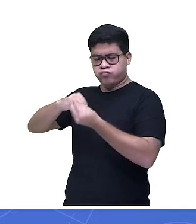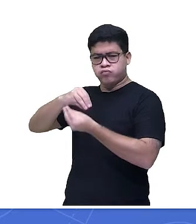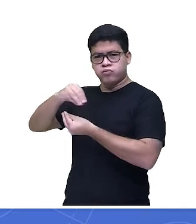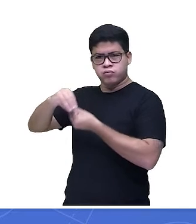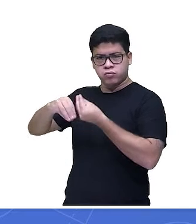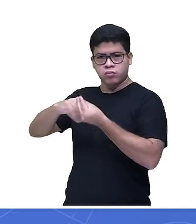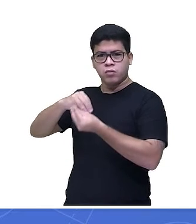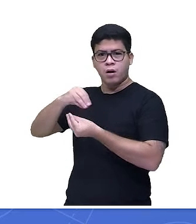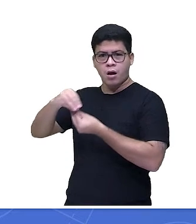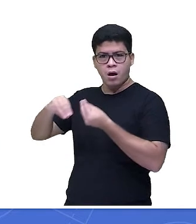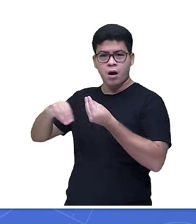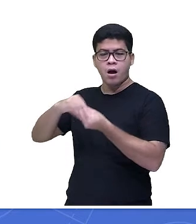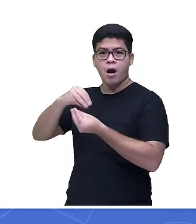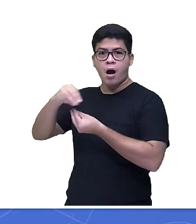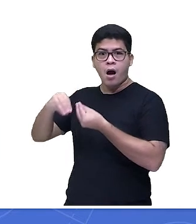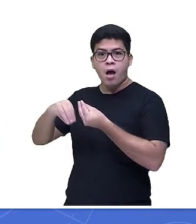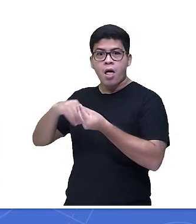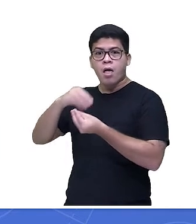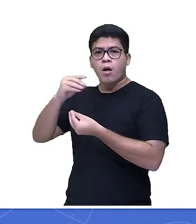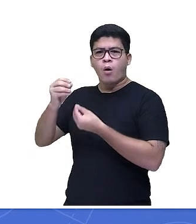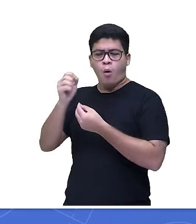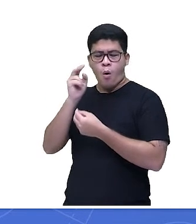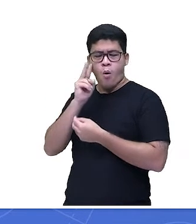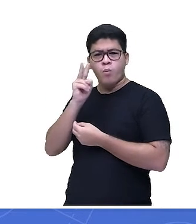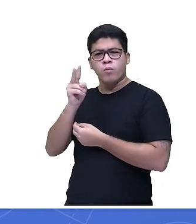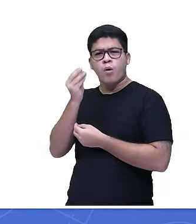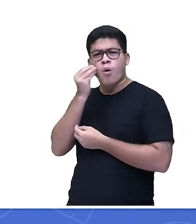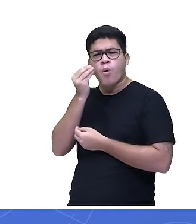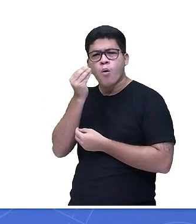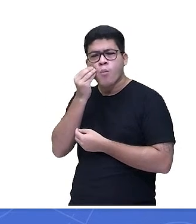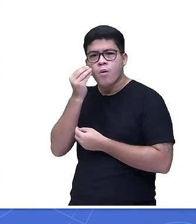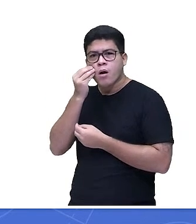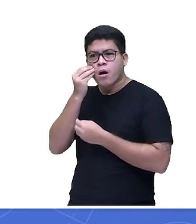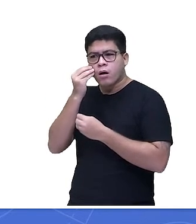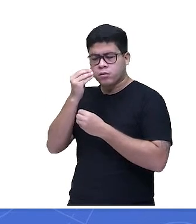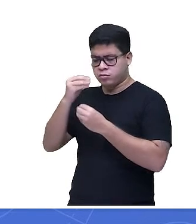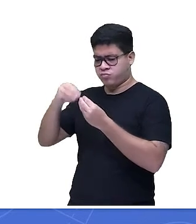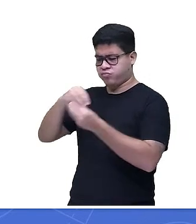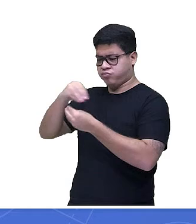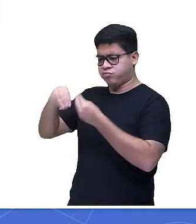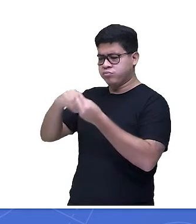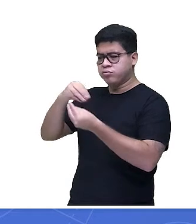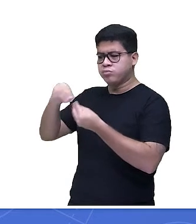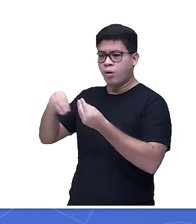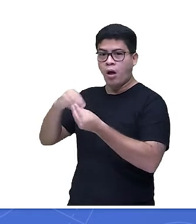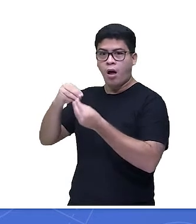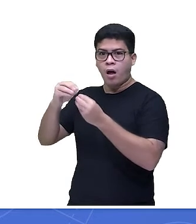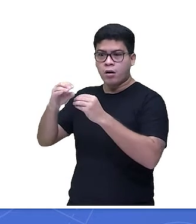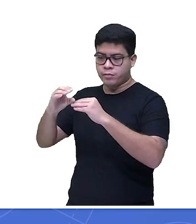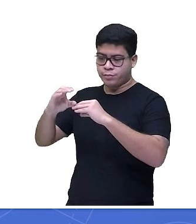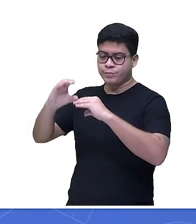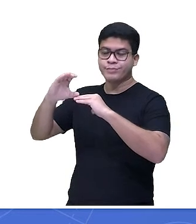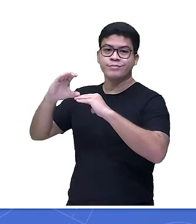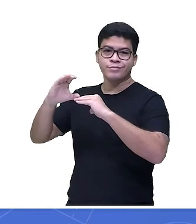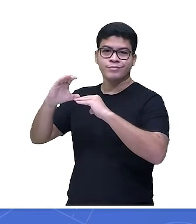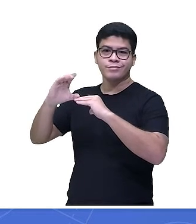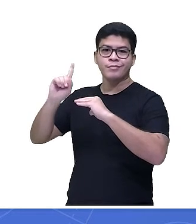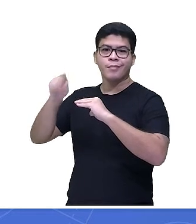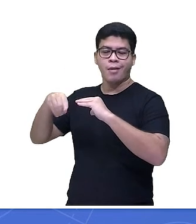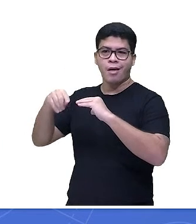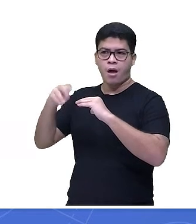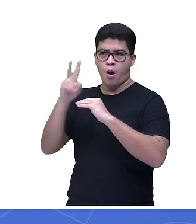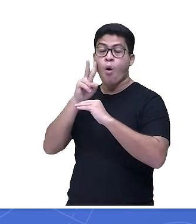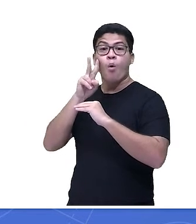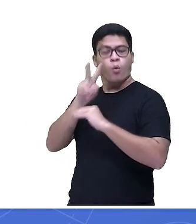o óleo na água, observe o sistema que eu vou obter, ó. Eu vou ter uma mistura